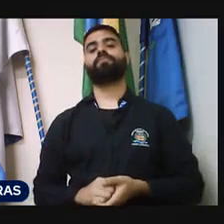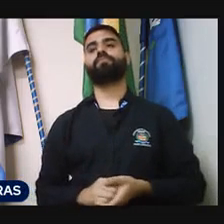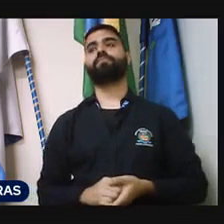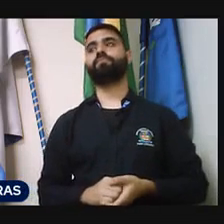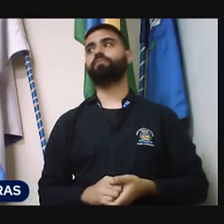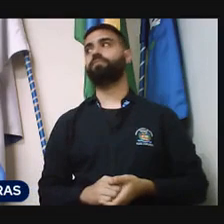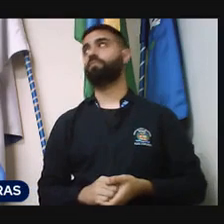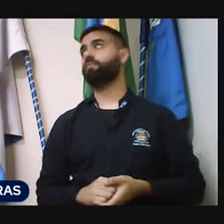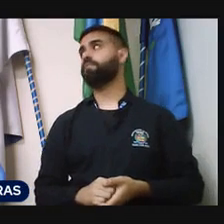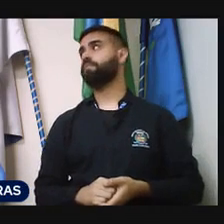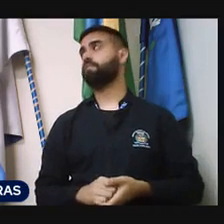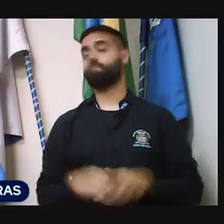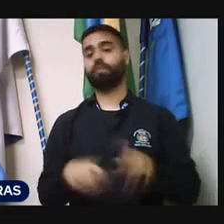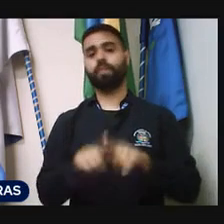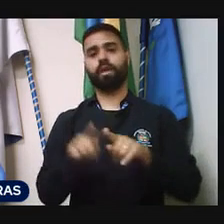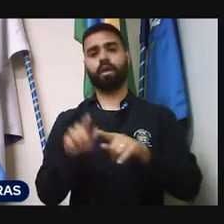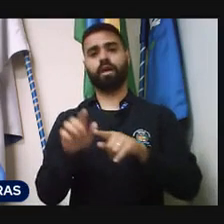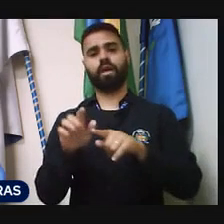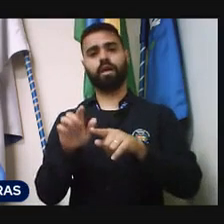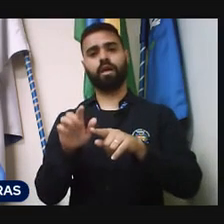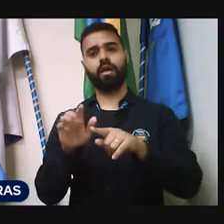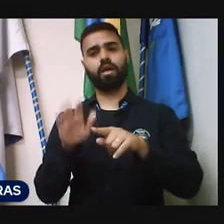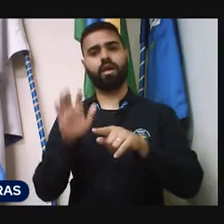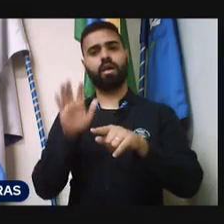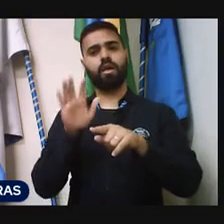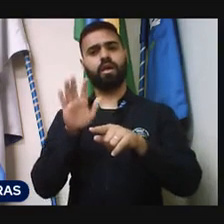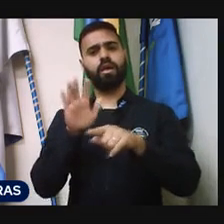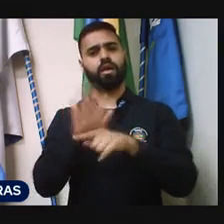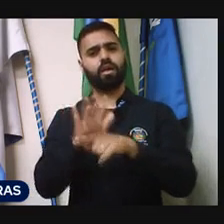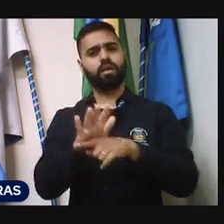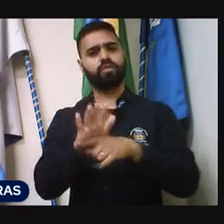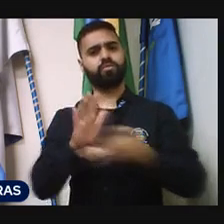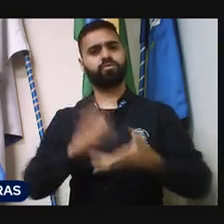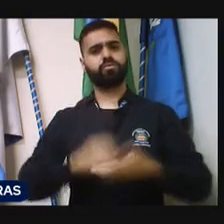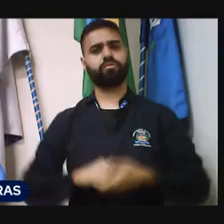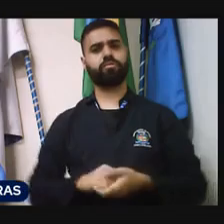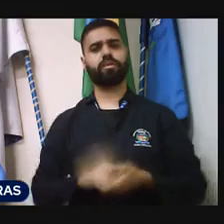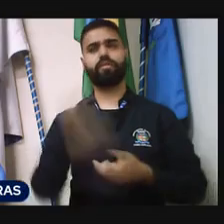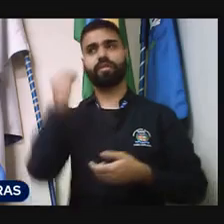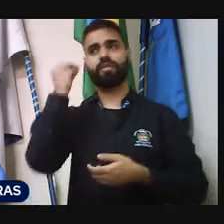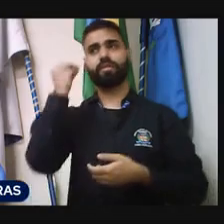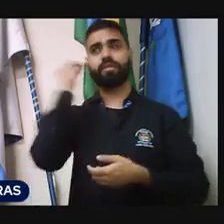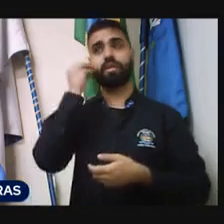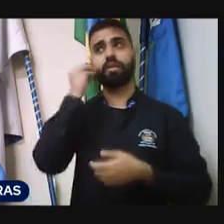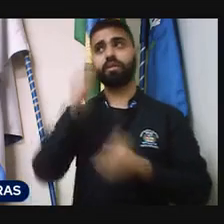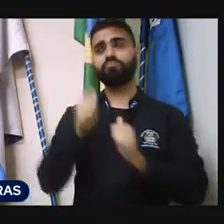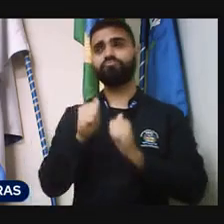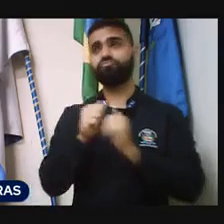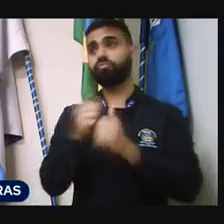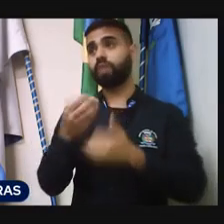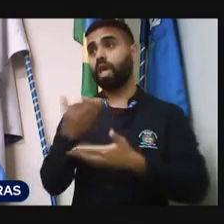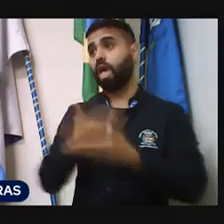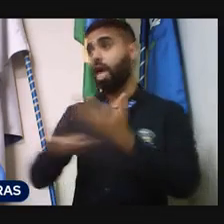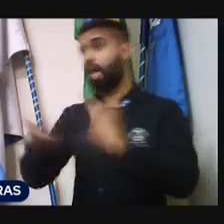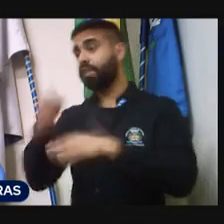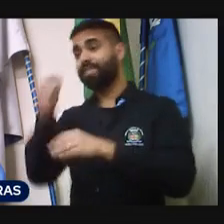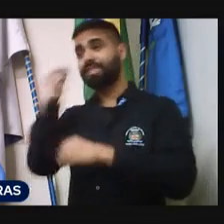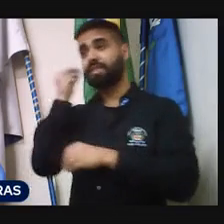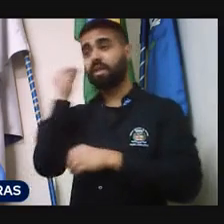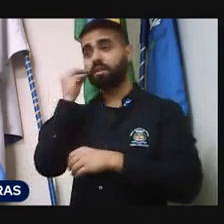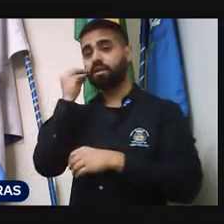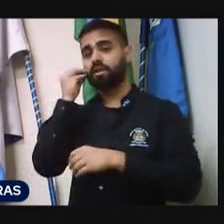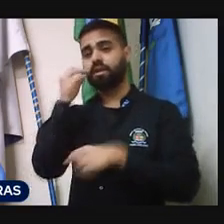o investimento disse que a gente tem né nunca todos vocês todos os